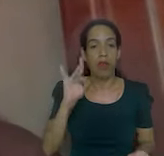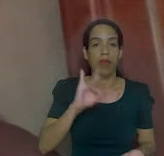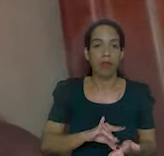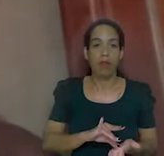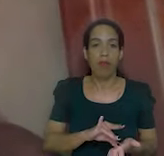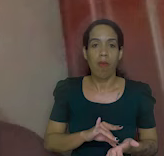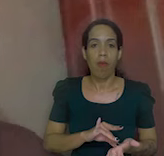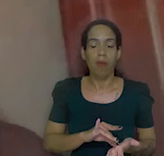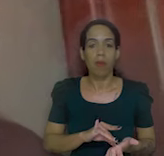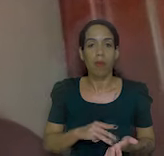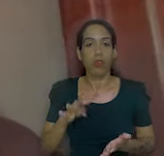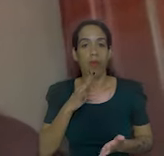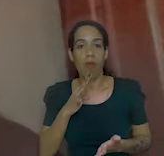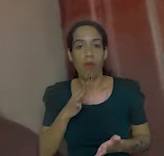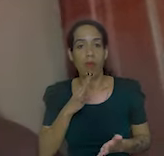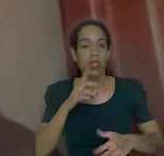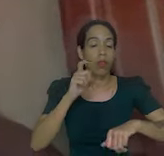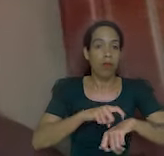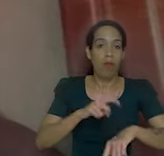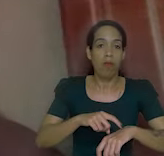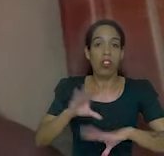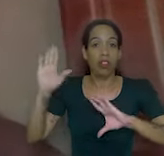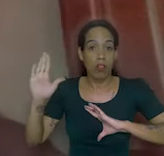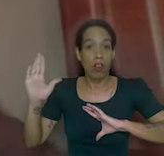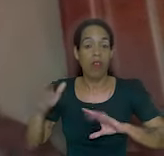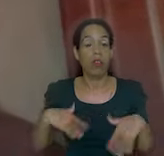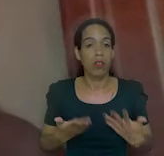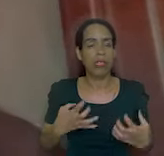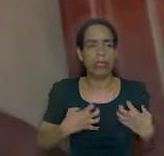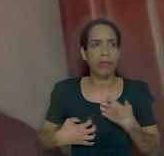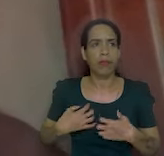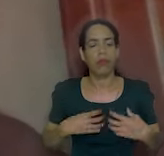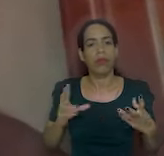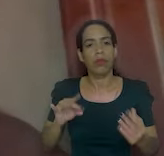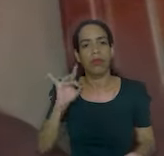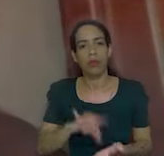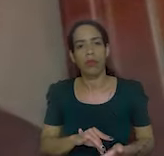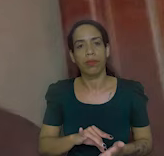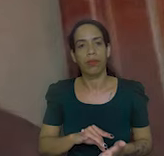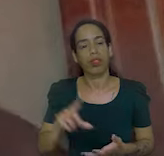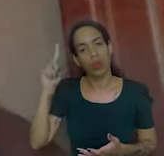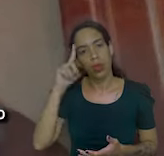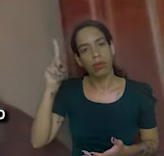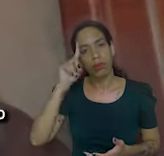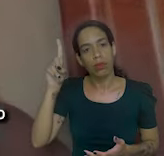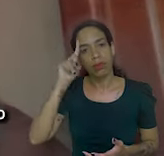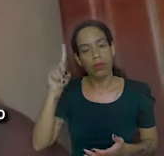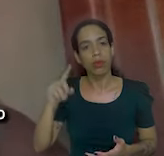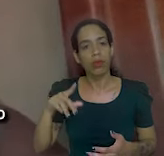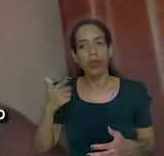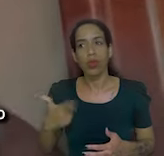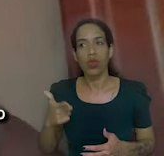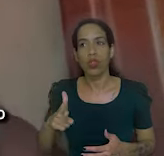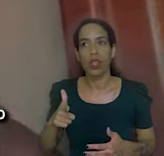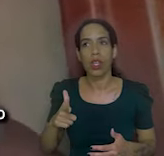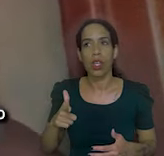mesmo questão de conhecimento e tempo de candidato, eu senti muito isso, que era realmente o dia a dia. Como eu não tinha